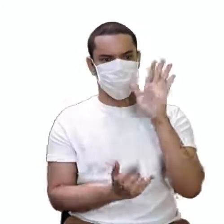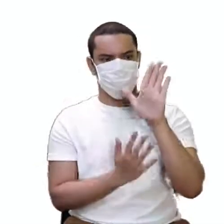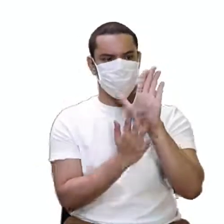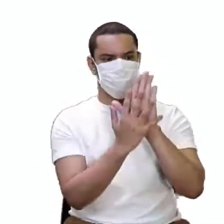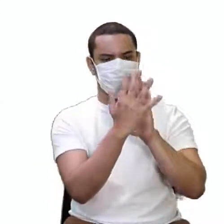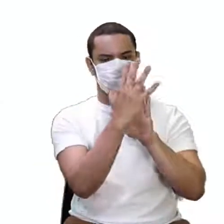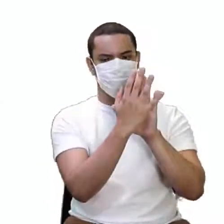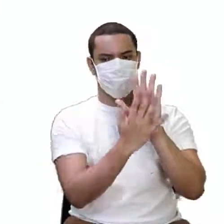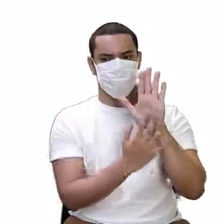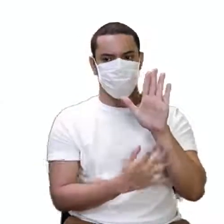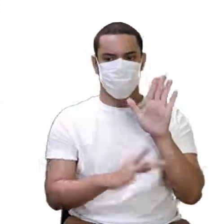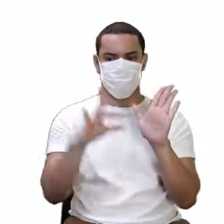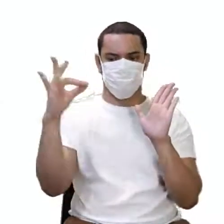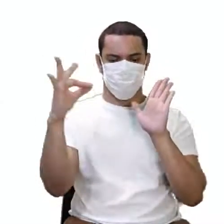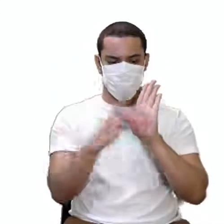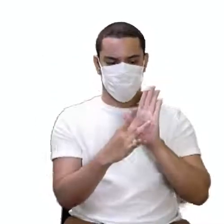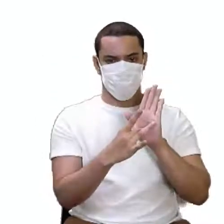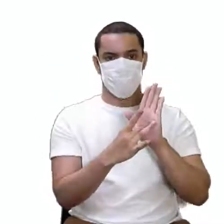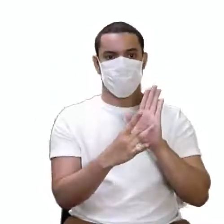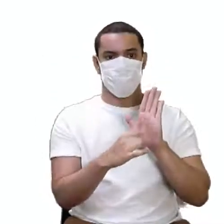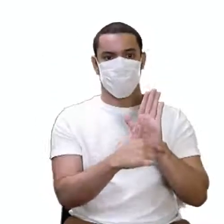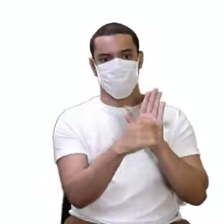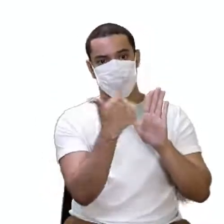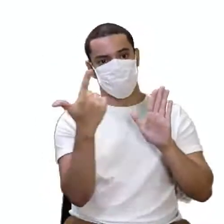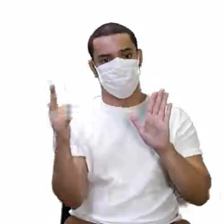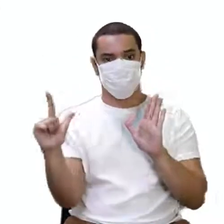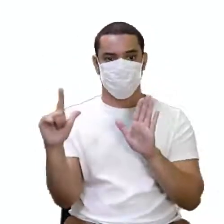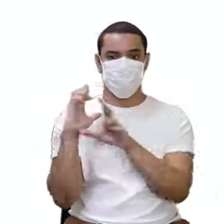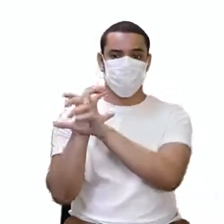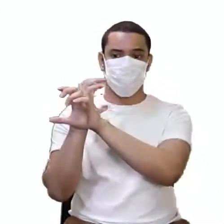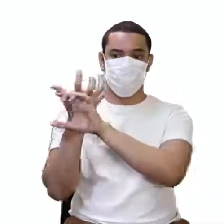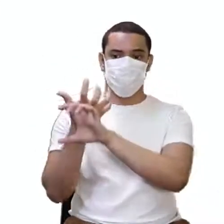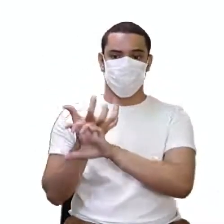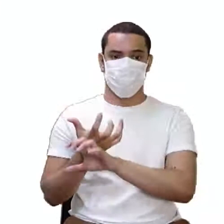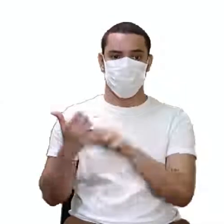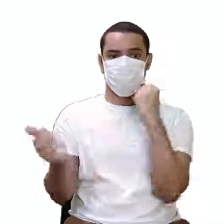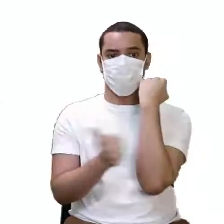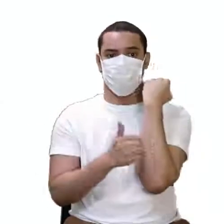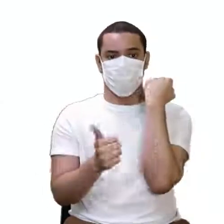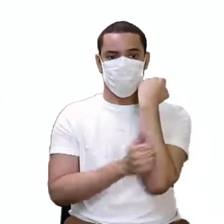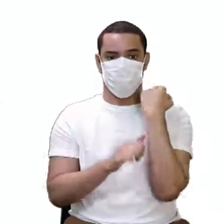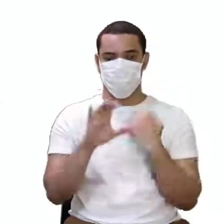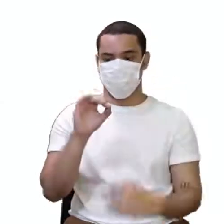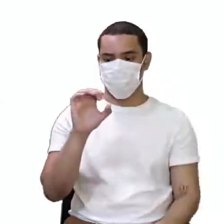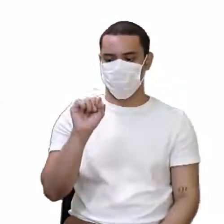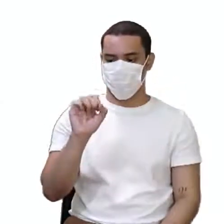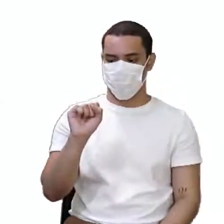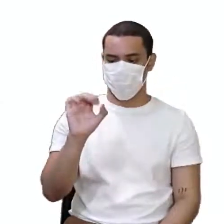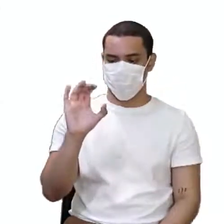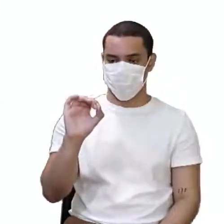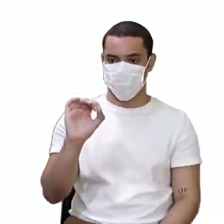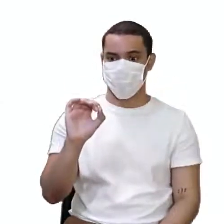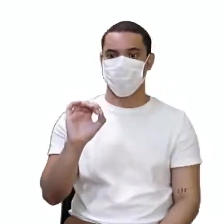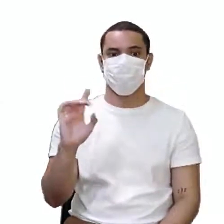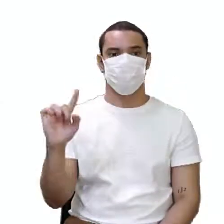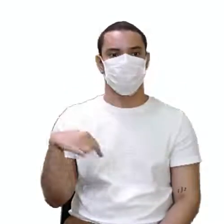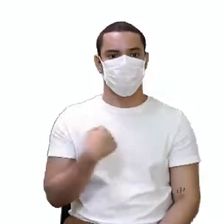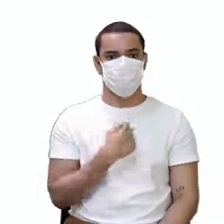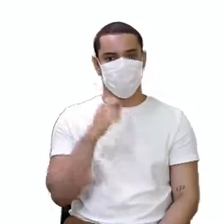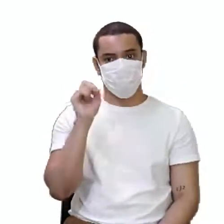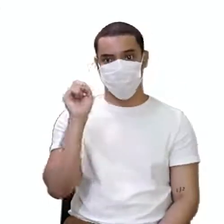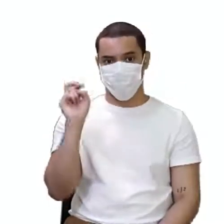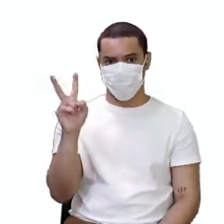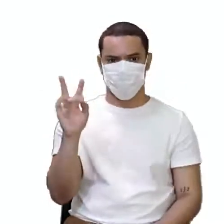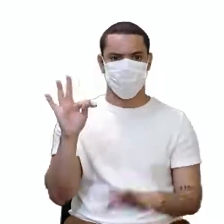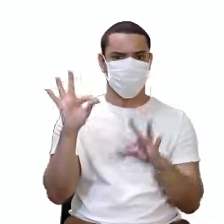real e agora a estrutura óssea de uma mão, né? Onde a gente vê o